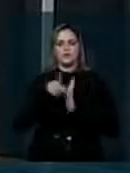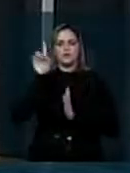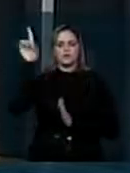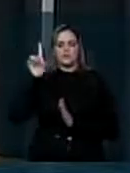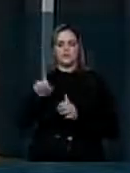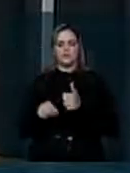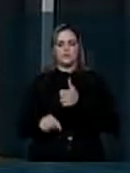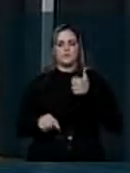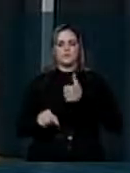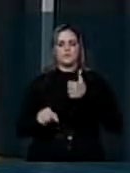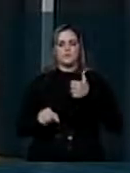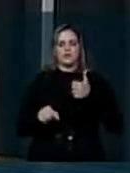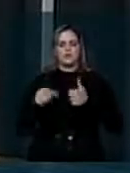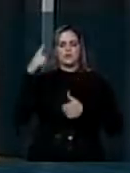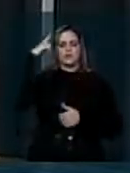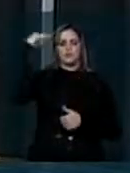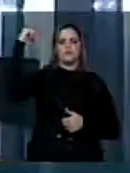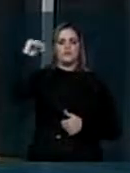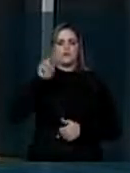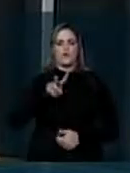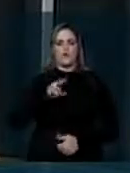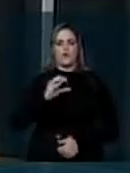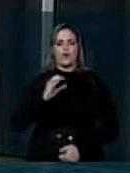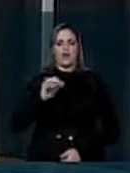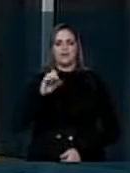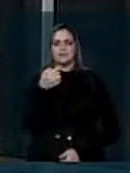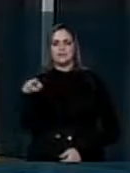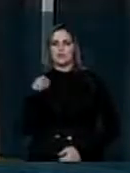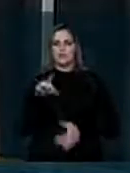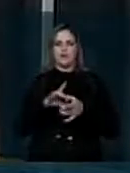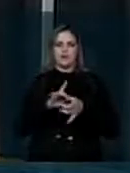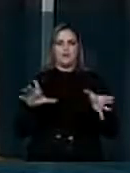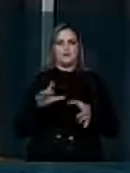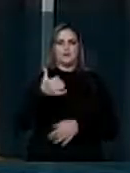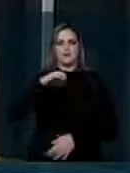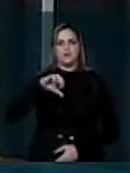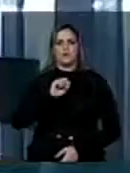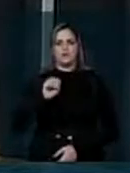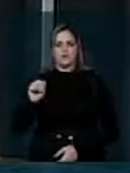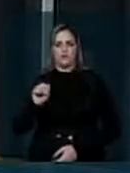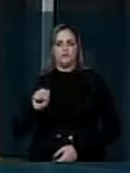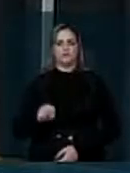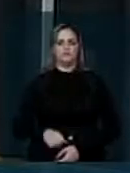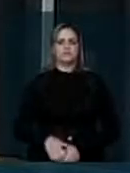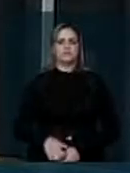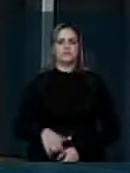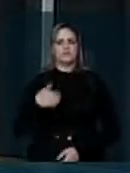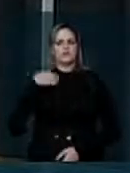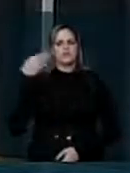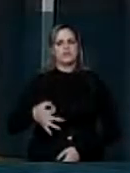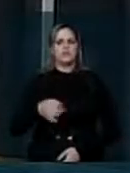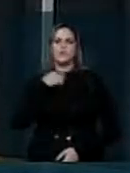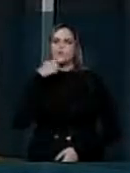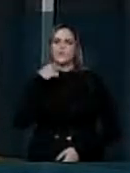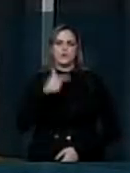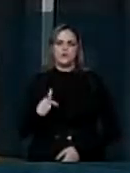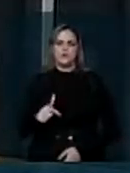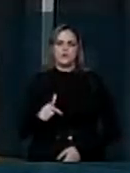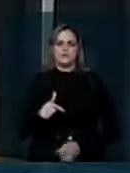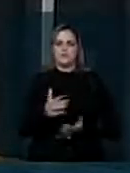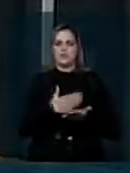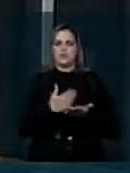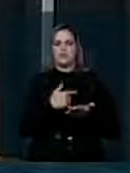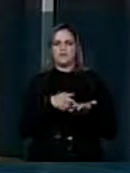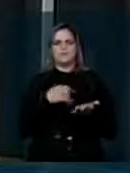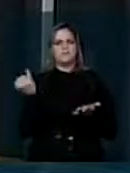A Vocação para a Liberdade, de 1988, eu não tenho dúvida da importância que essas